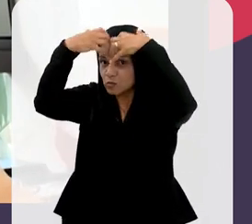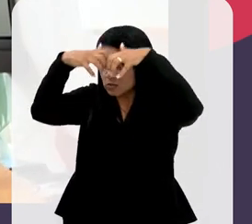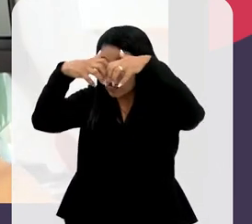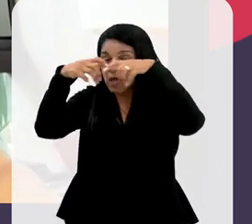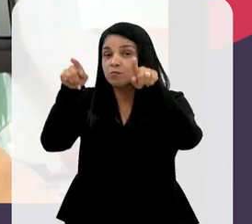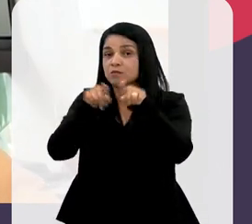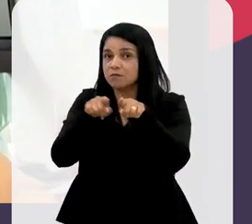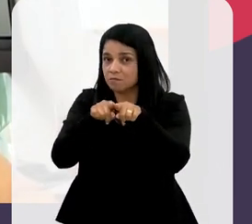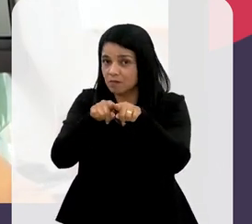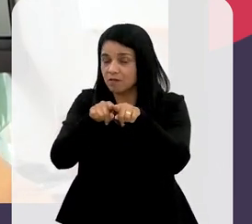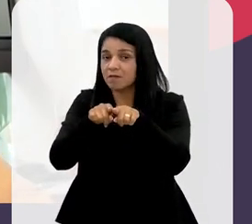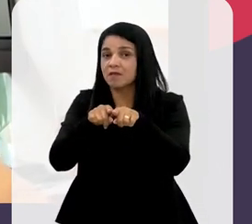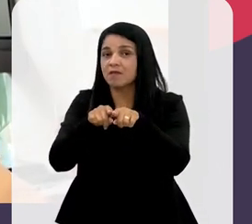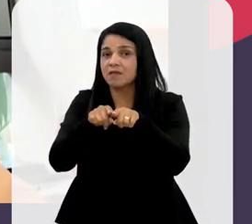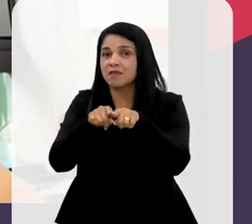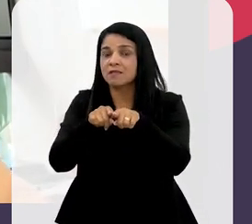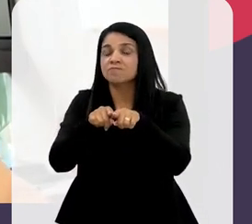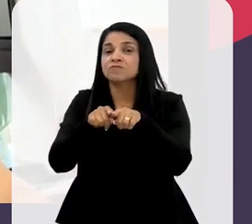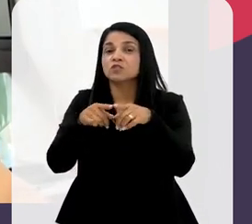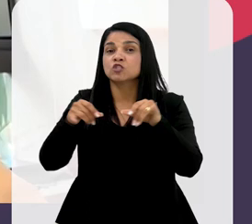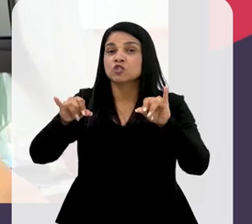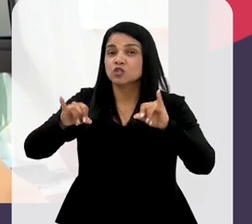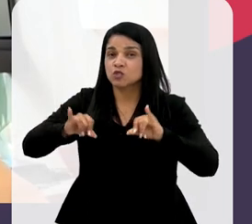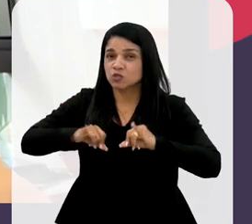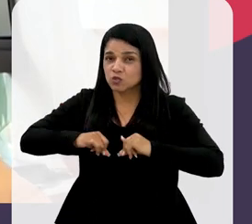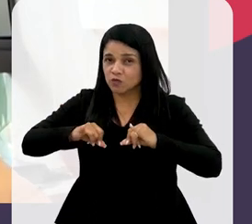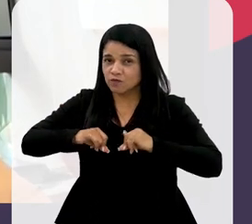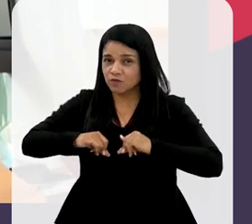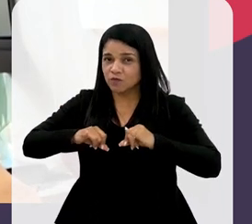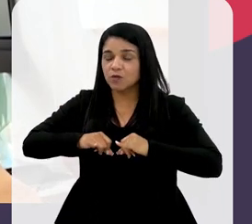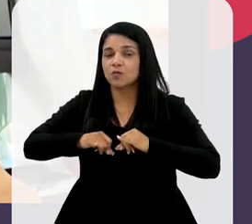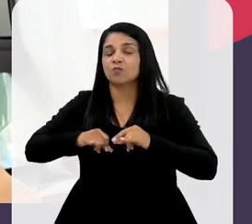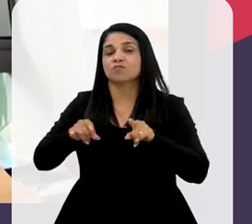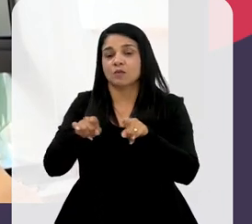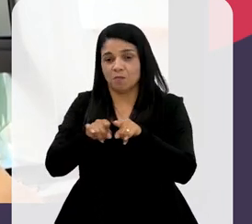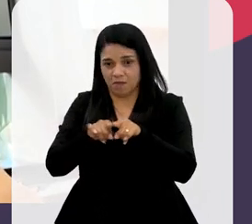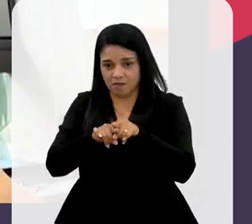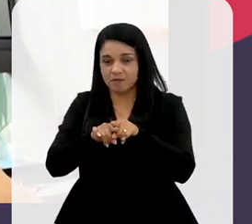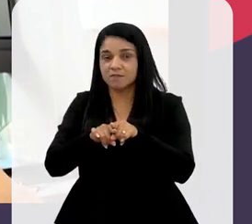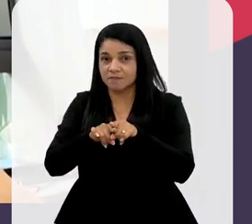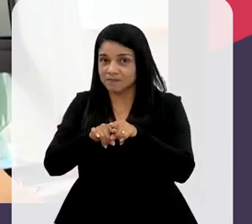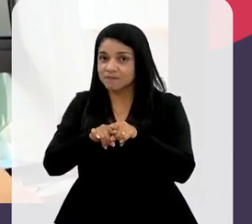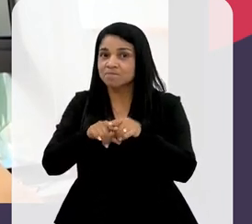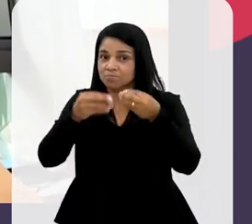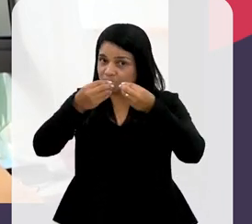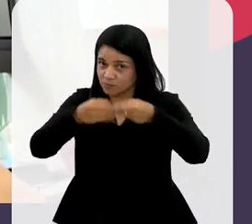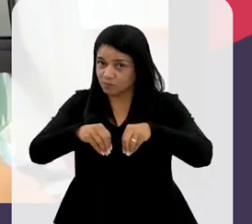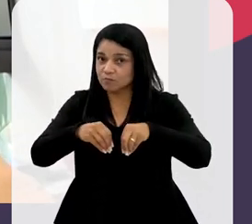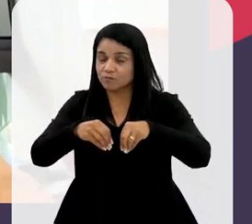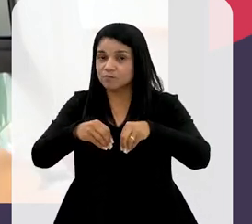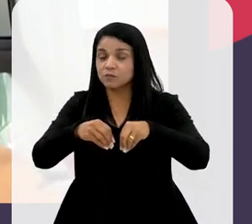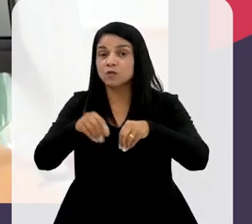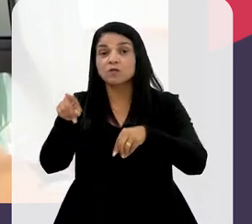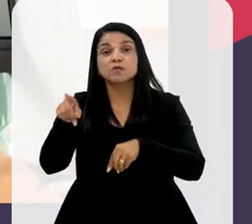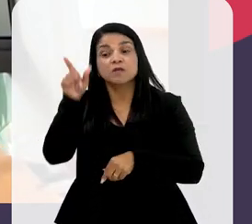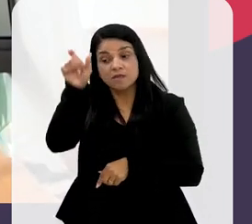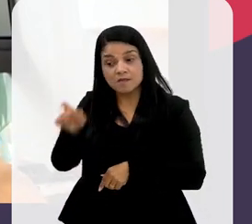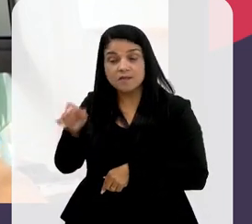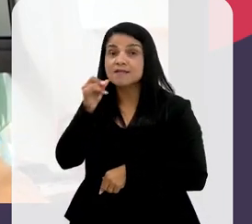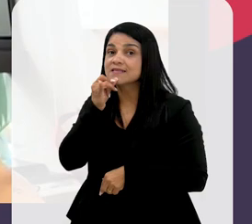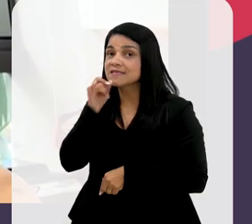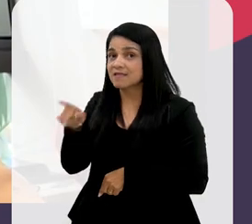o cérebro dele também pode ter sofrido metabolicamente pela insuficiência renal. Então, o Mozart é